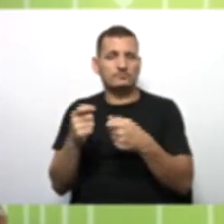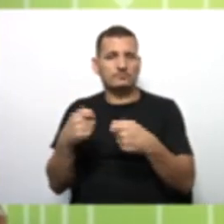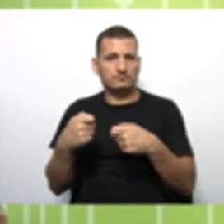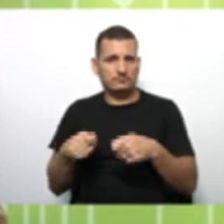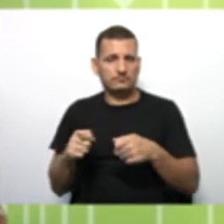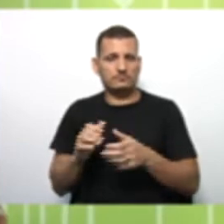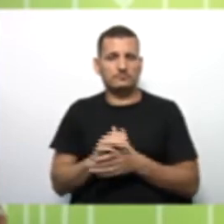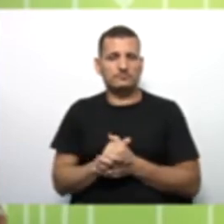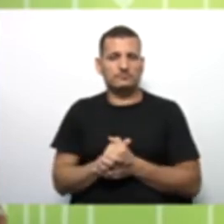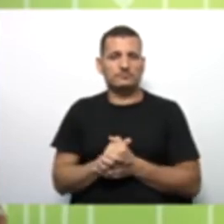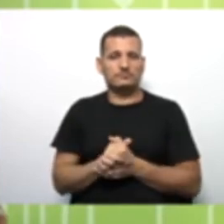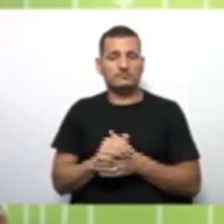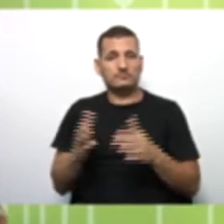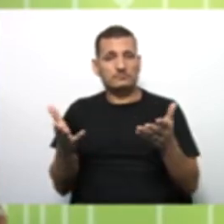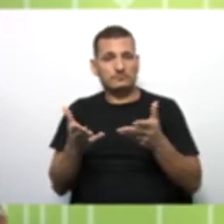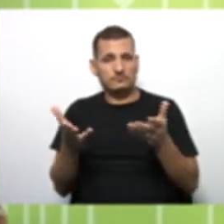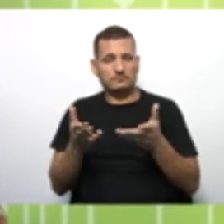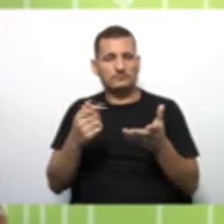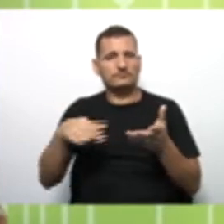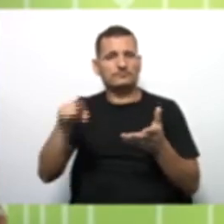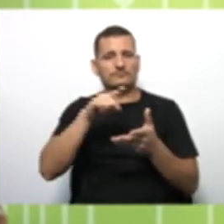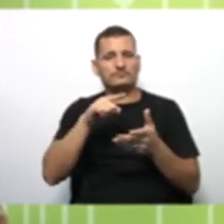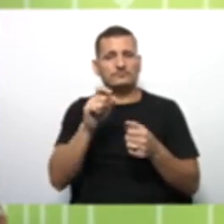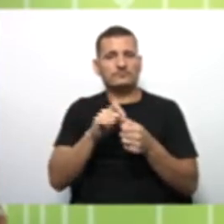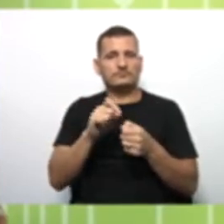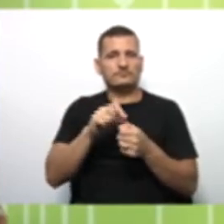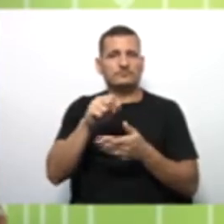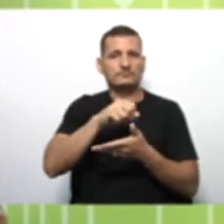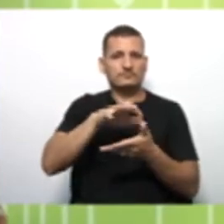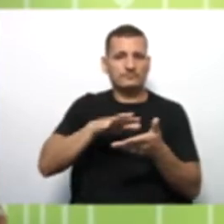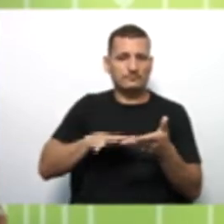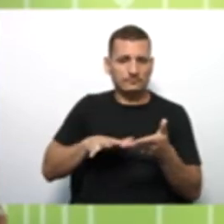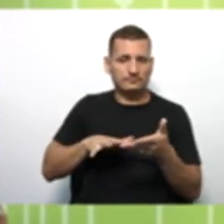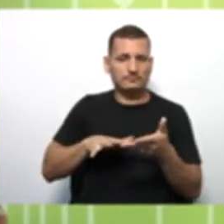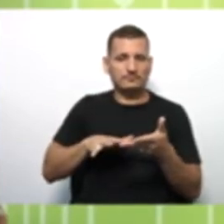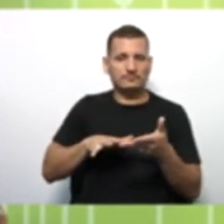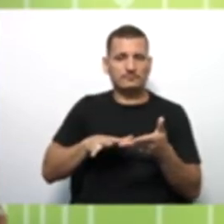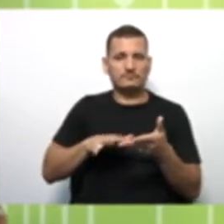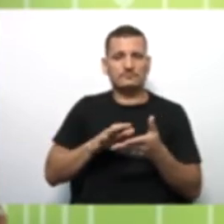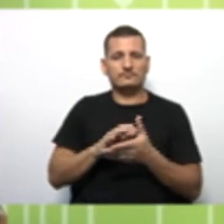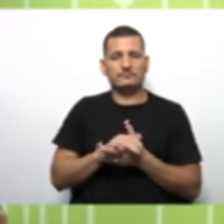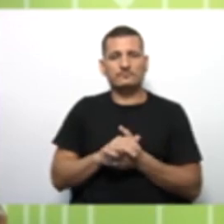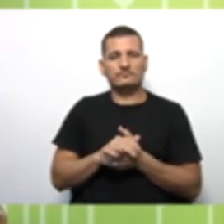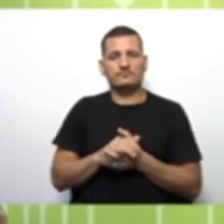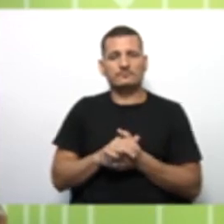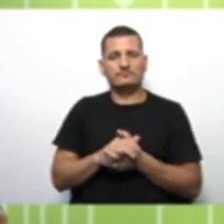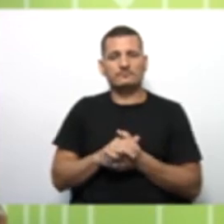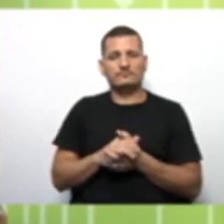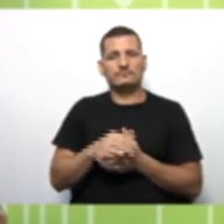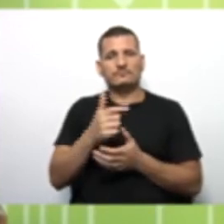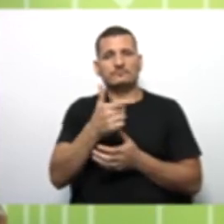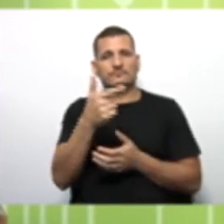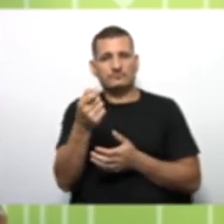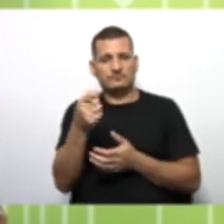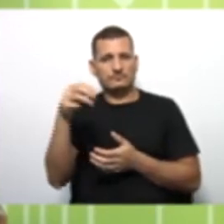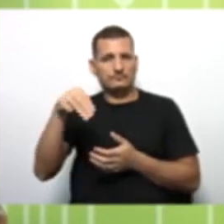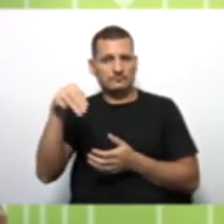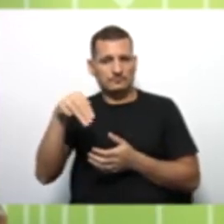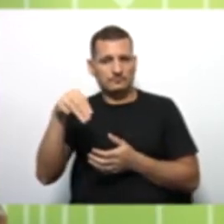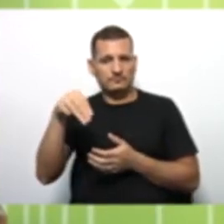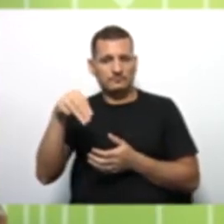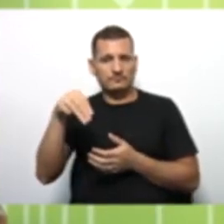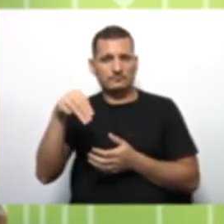que vai ser gerada só no planejamento dos riscos. Tá? A gente só está falando aqui de planejamento ainda. Depois que a gente